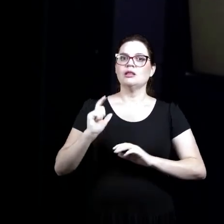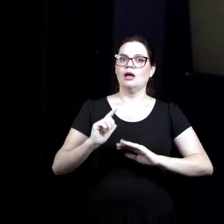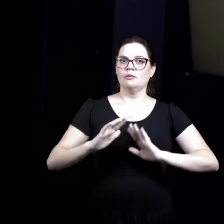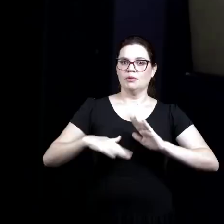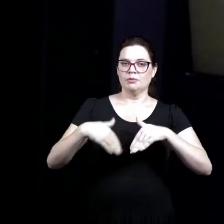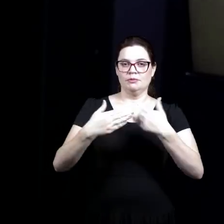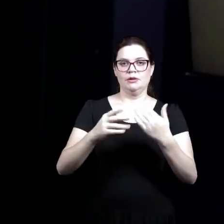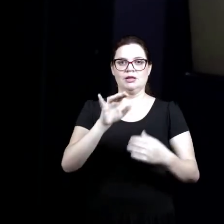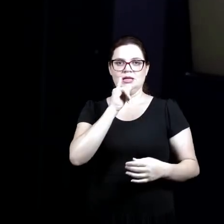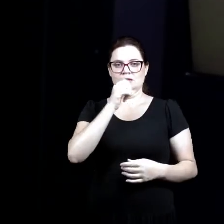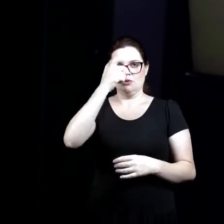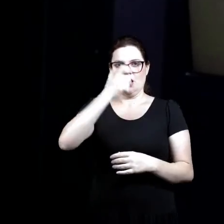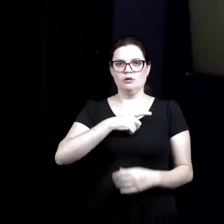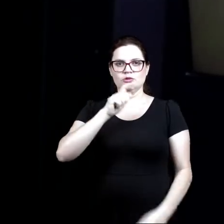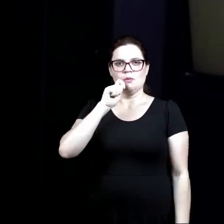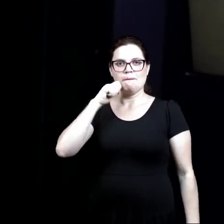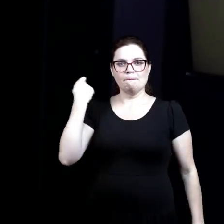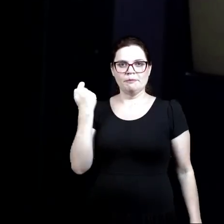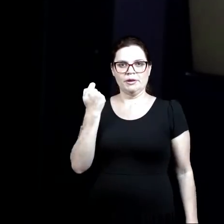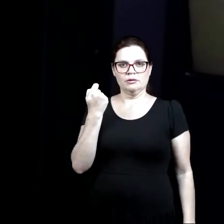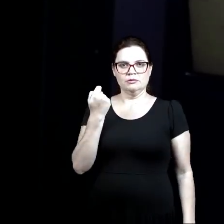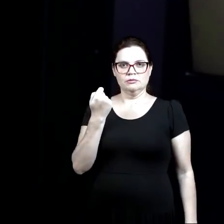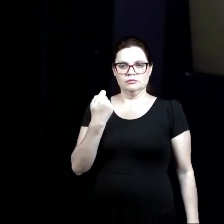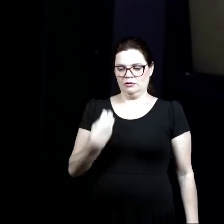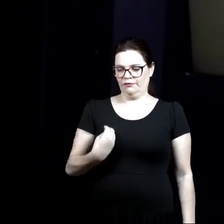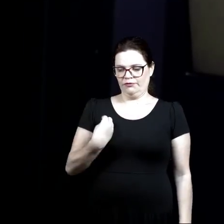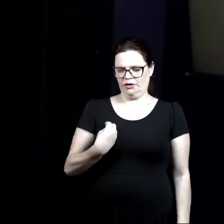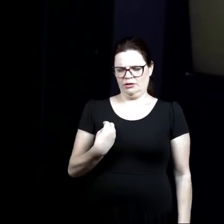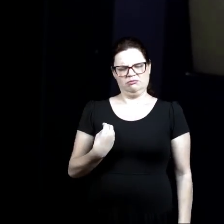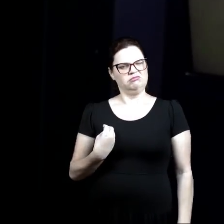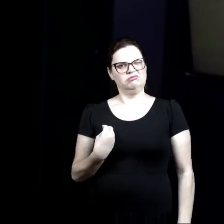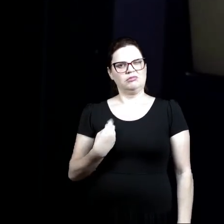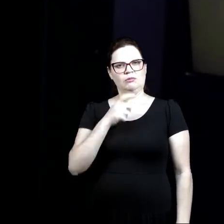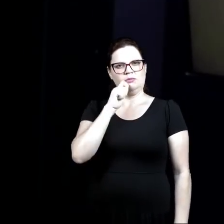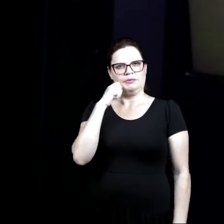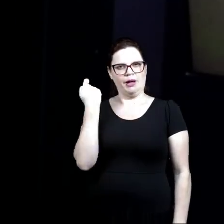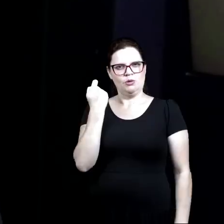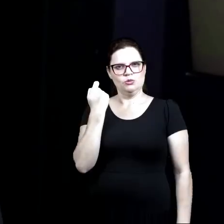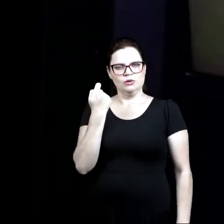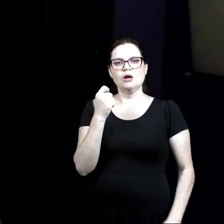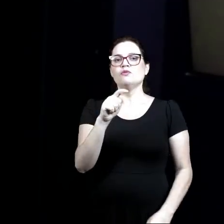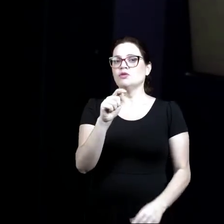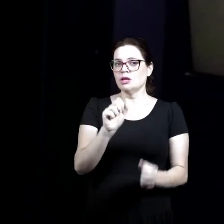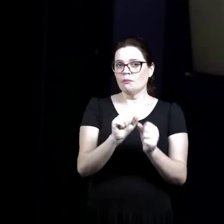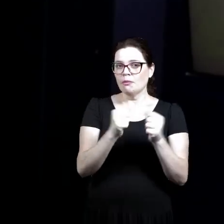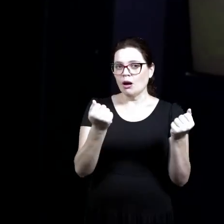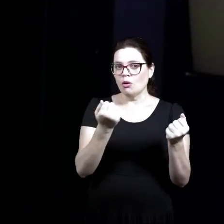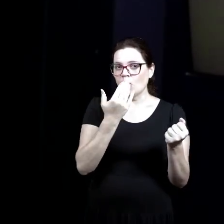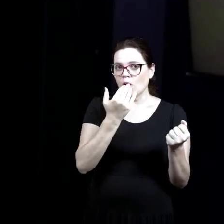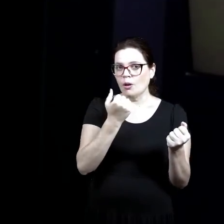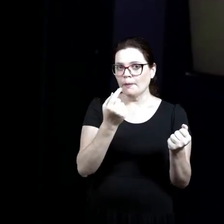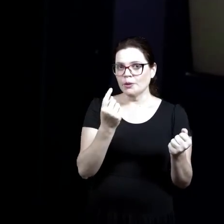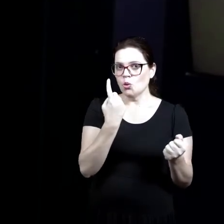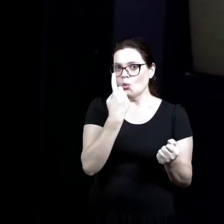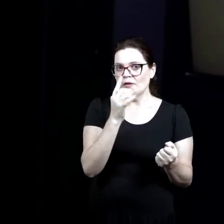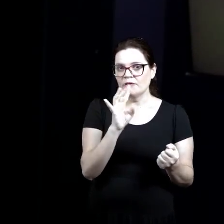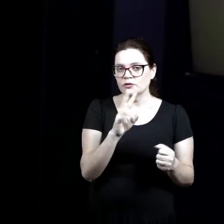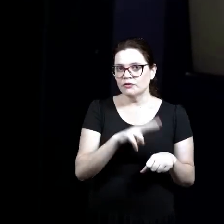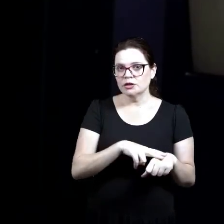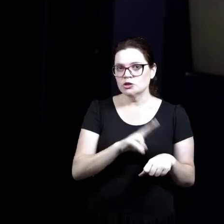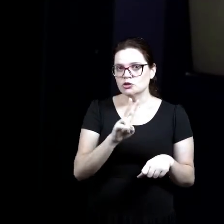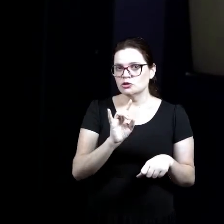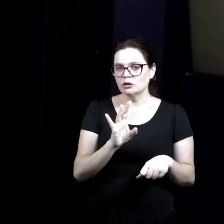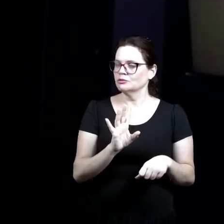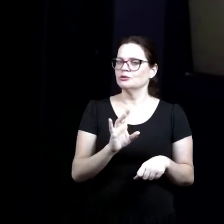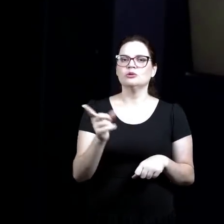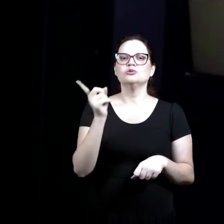da vida. Ninguém se alimenta de pão uma vez só. É diário. Eu sou a água da vida. Ninguém,